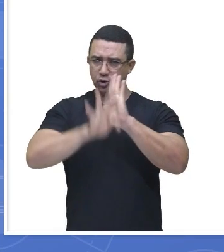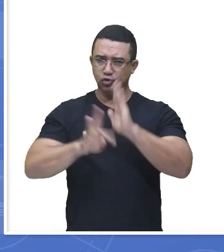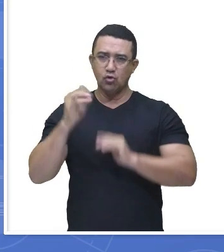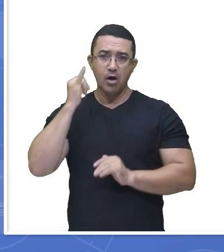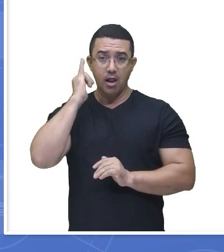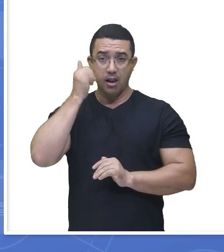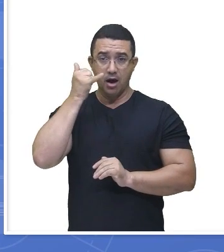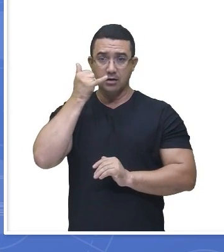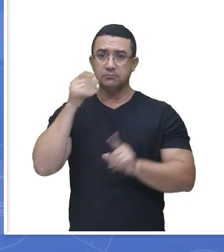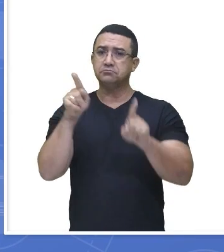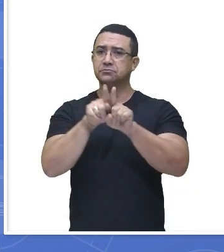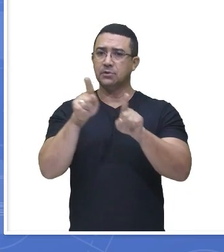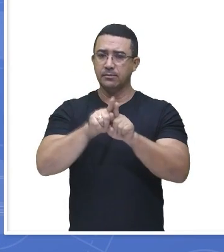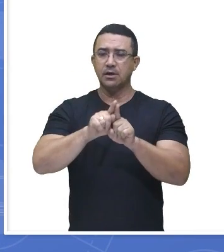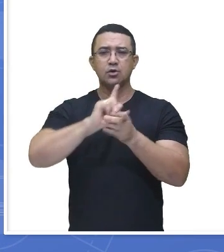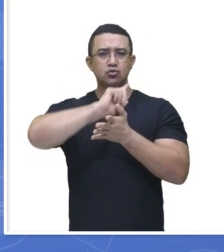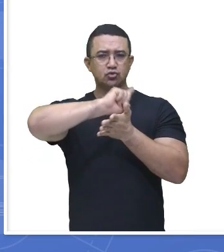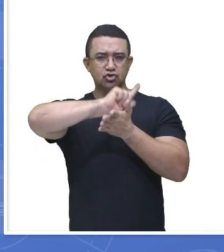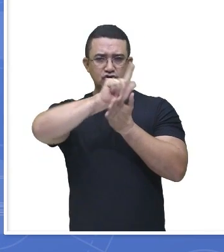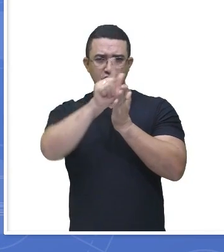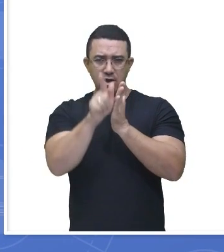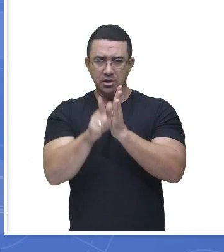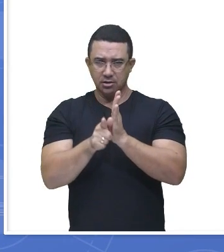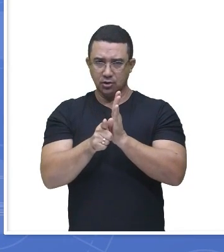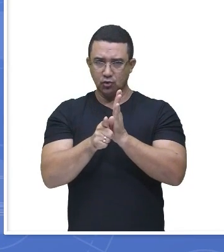o gênero textual escolhido para que nós